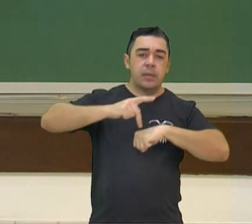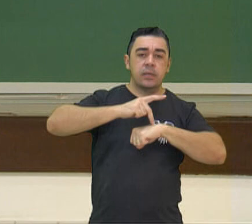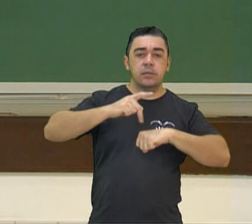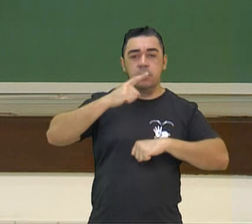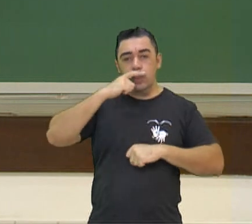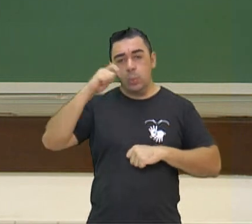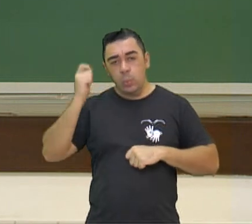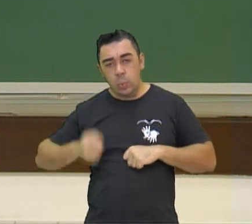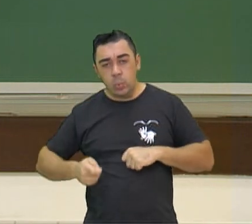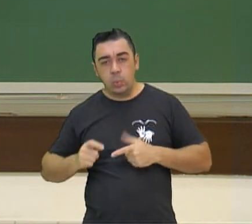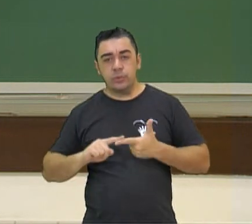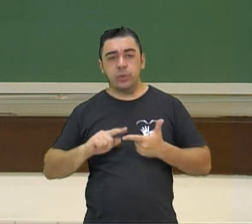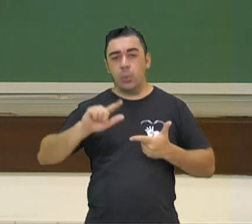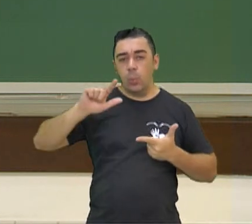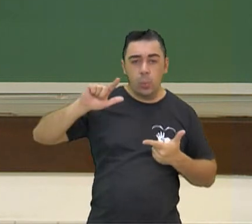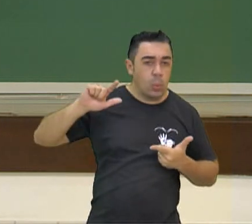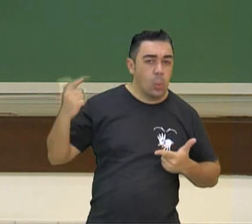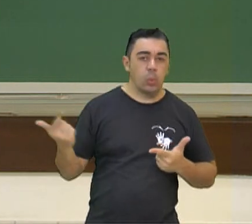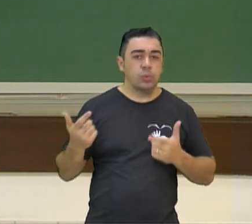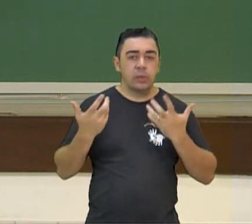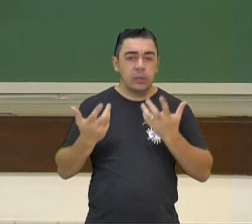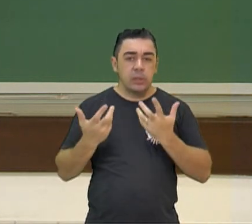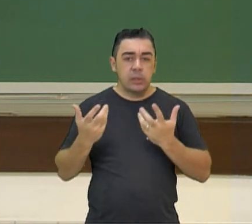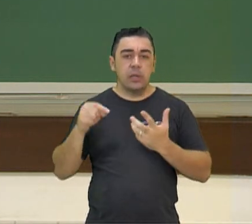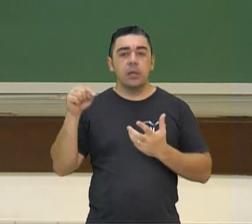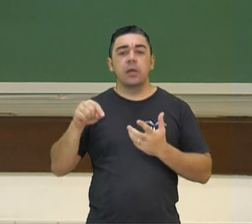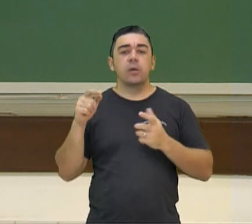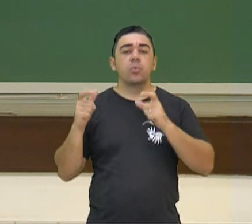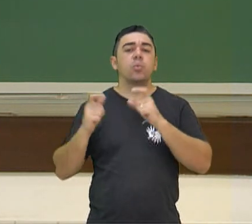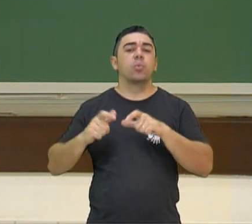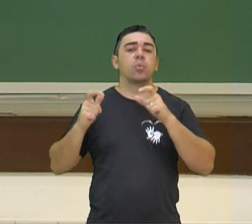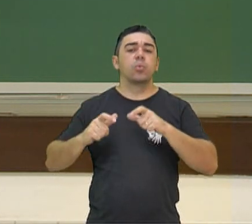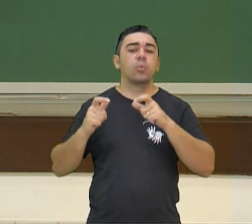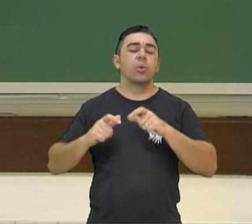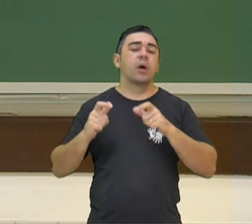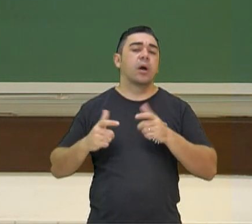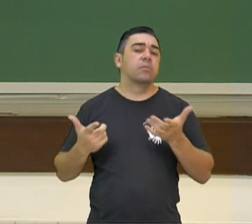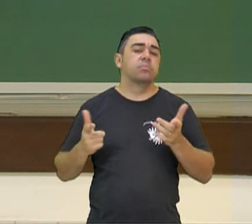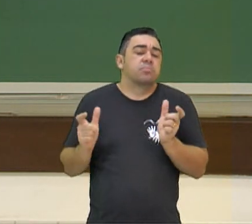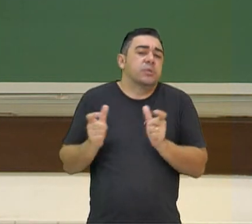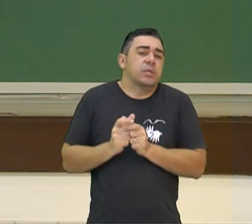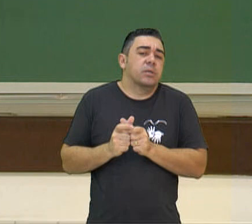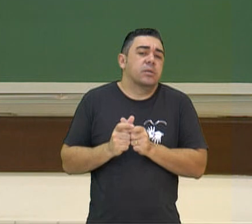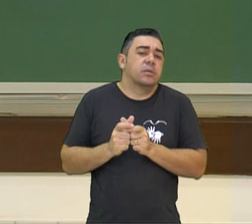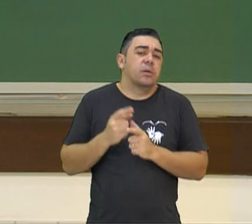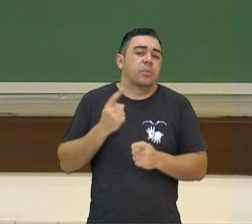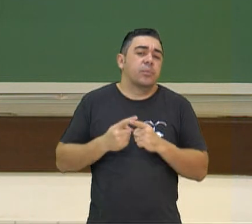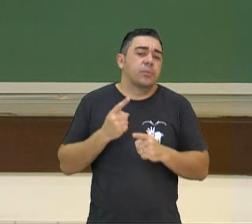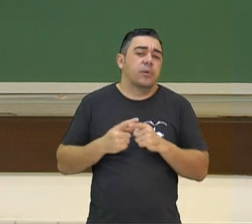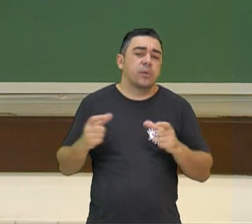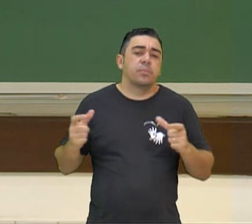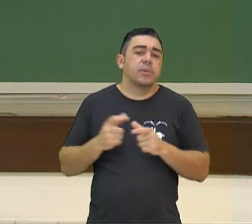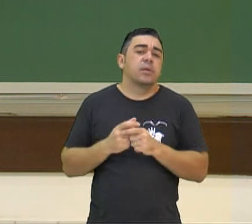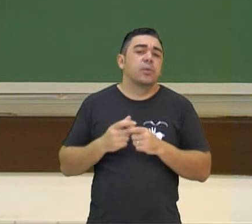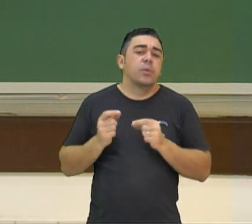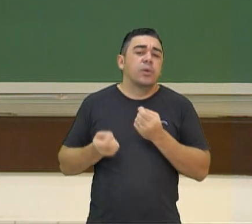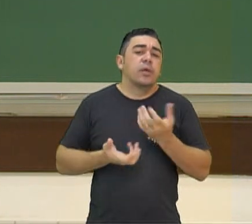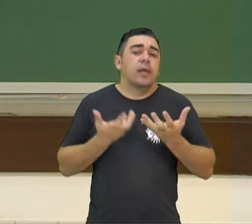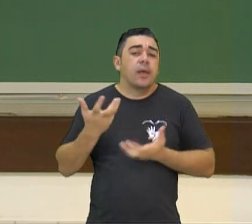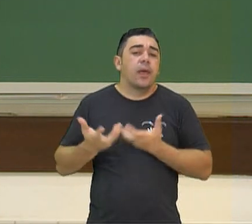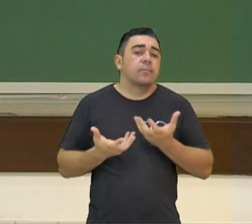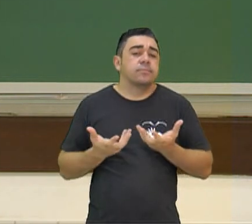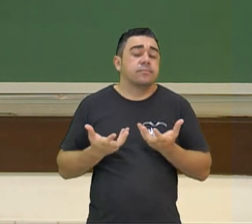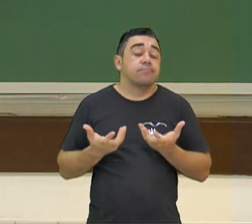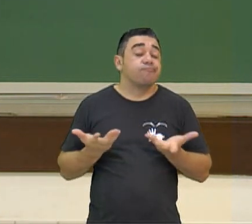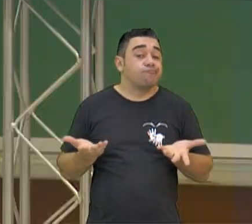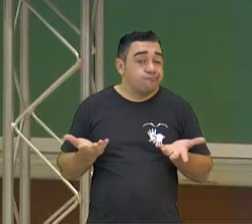seja de qualquer outro lugar do planeta, quer com um espaço, entre aspas, pequeno, ou território pequeno no